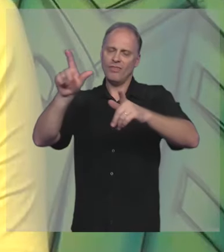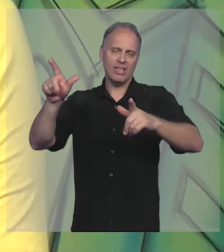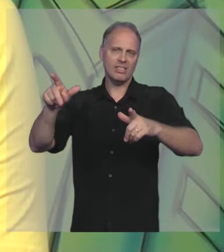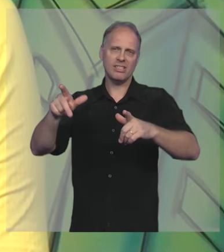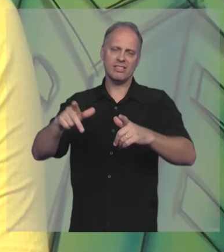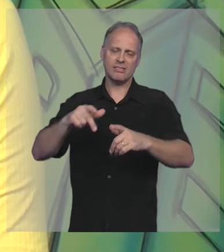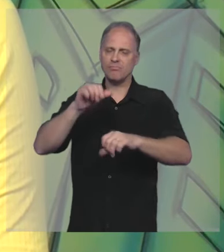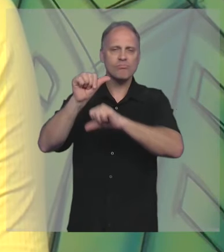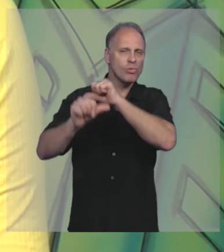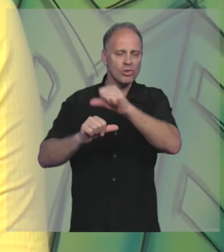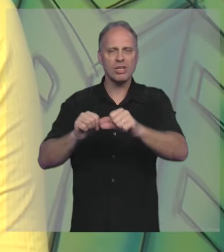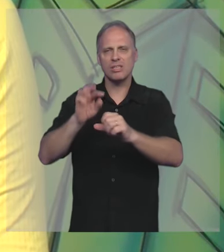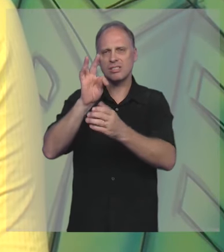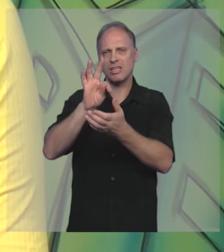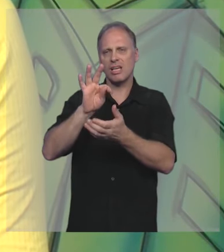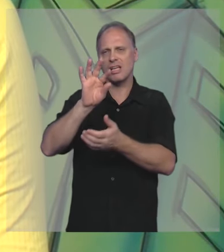de